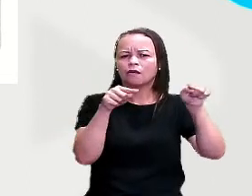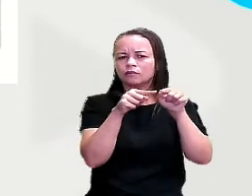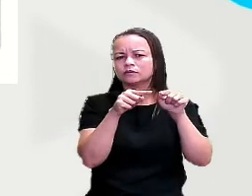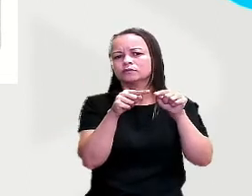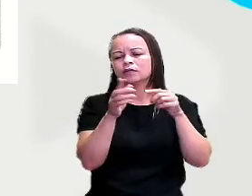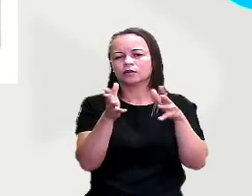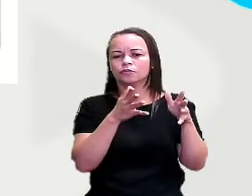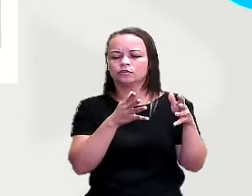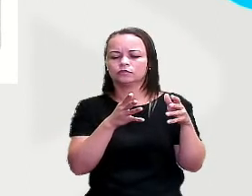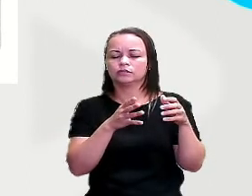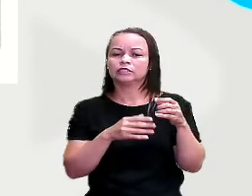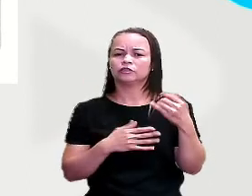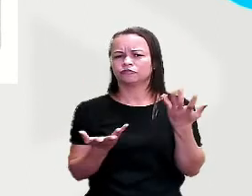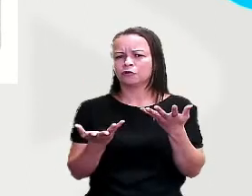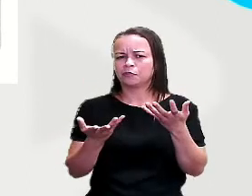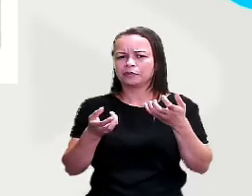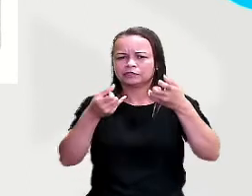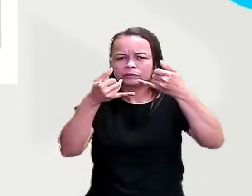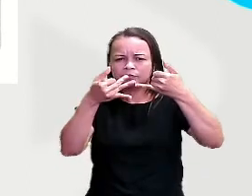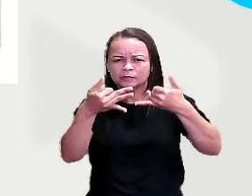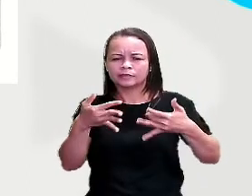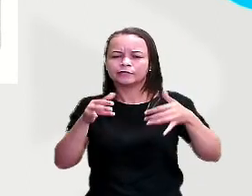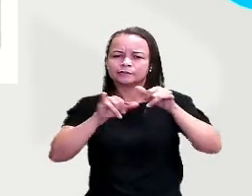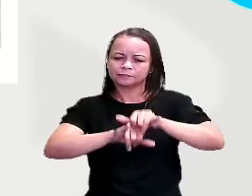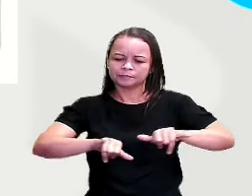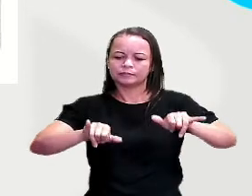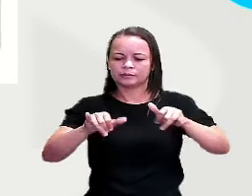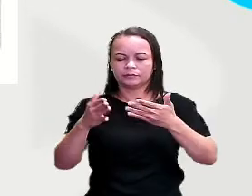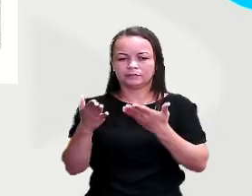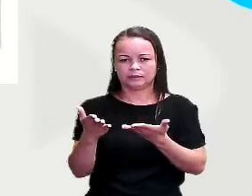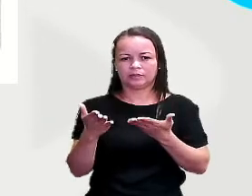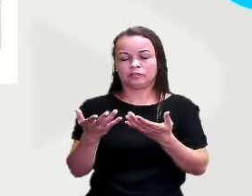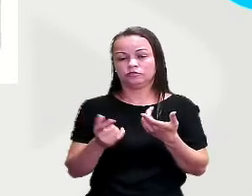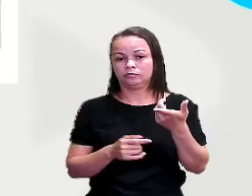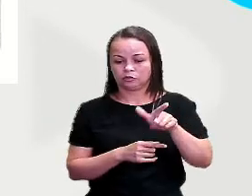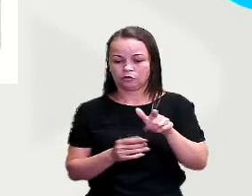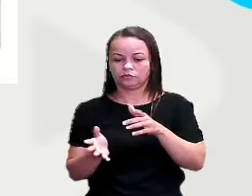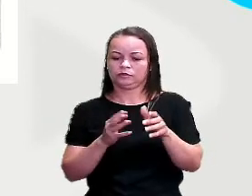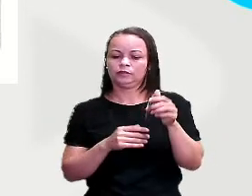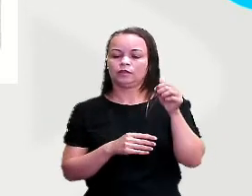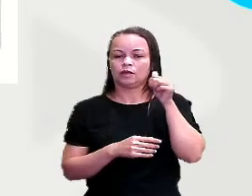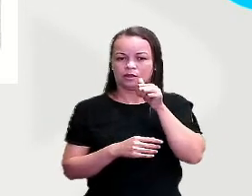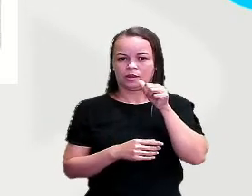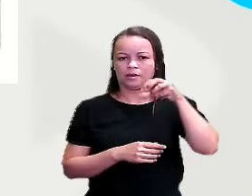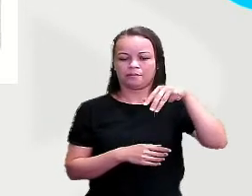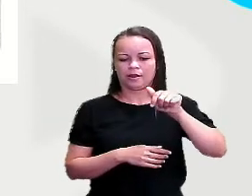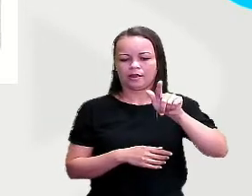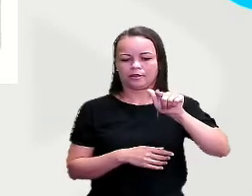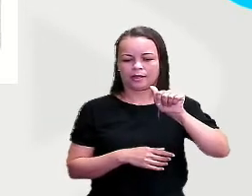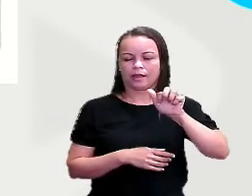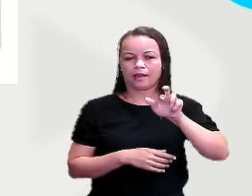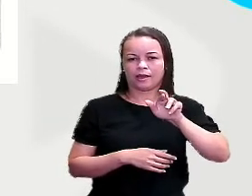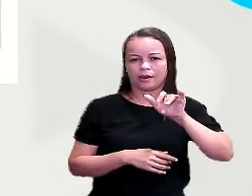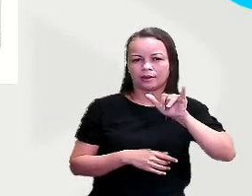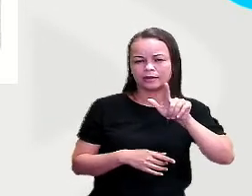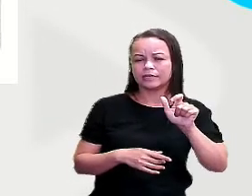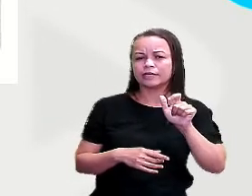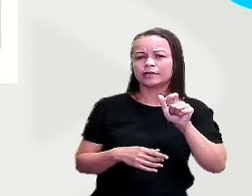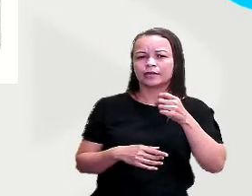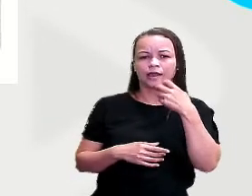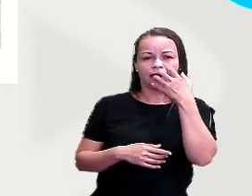foi suficiente para passar essa mensagem. Novamente, Magali ali cantando, né? Eu quero ter 1 milhão